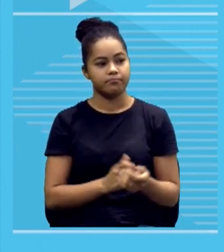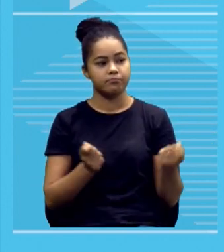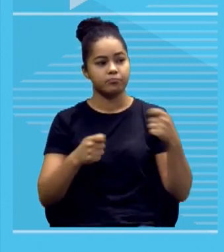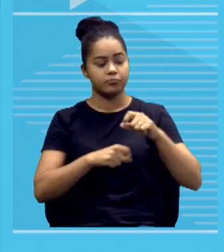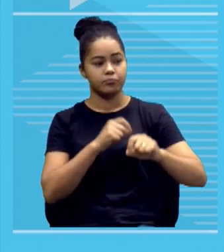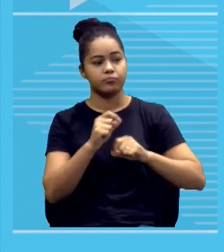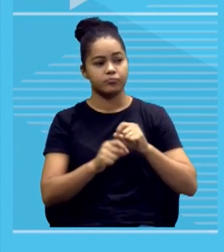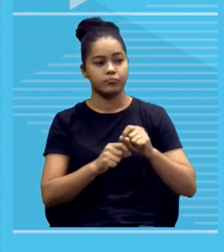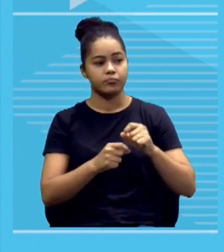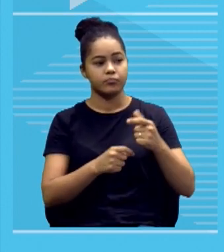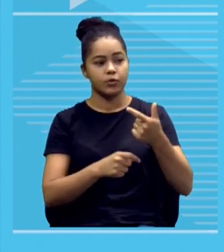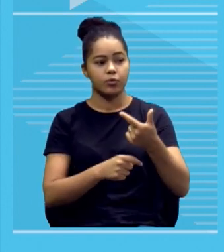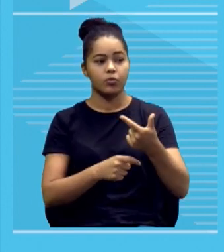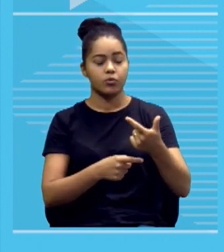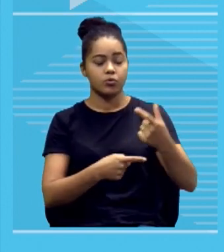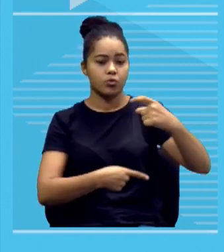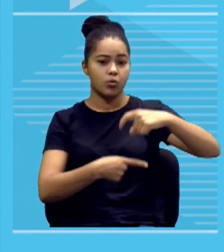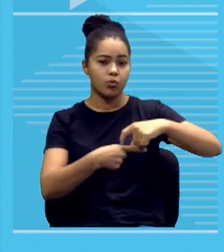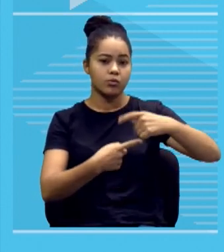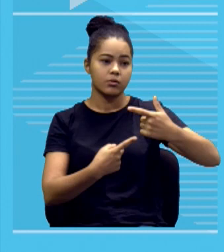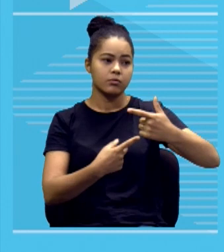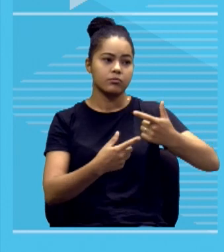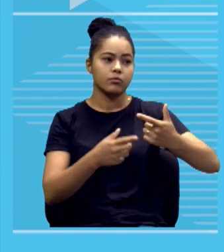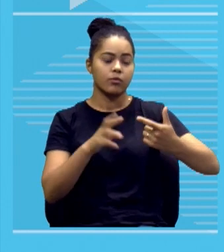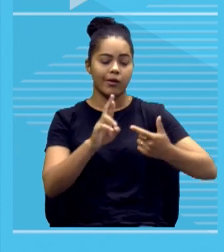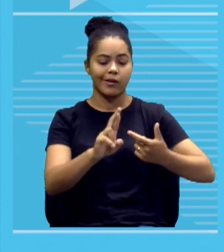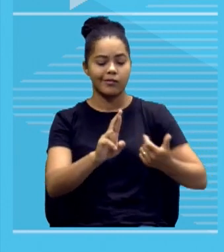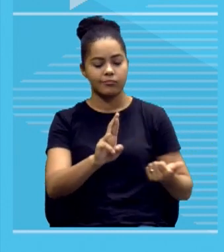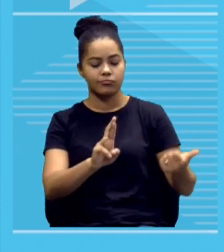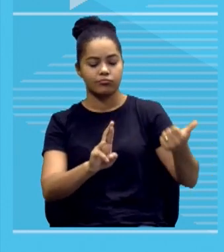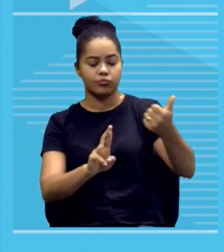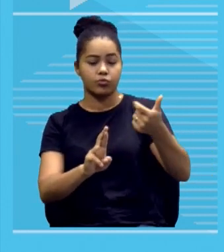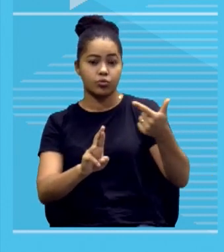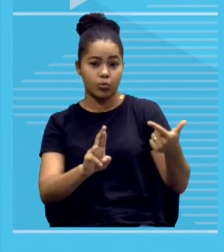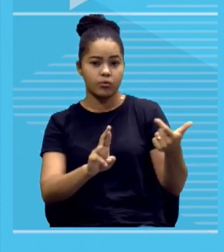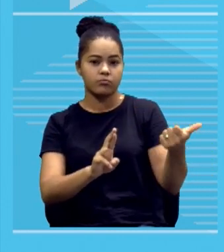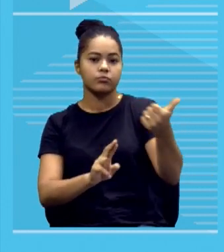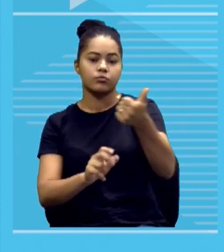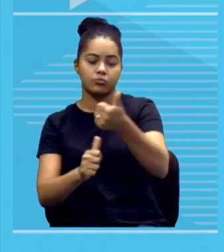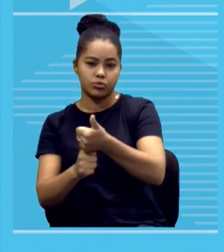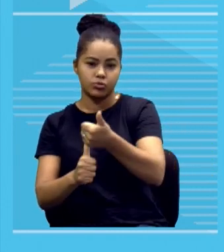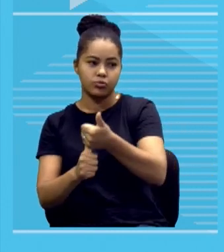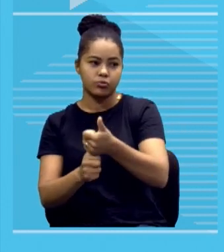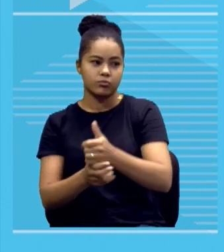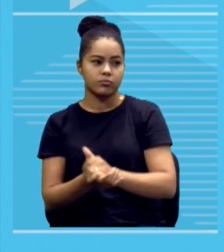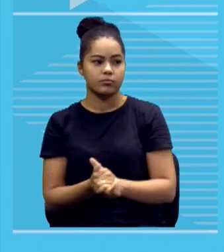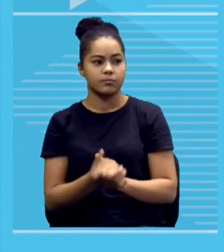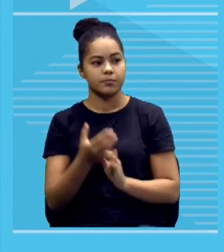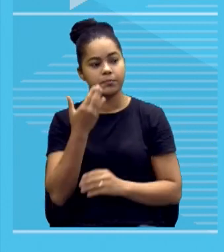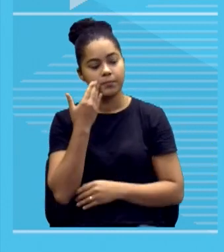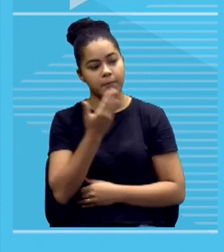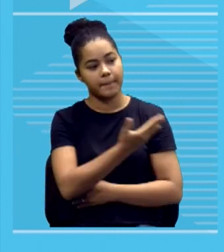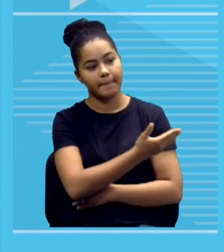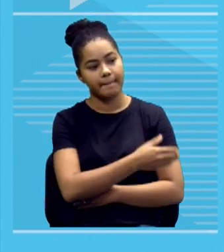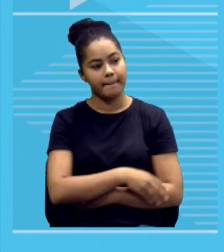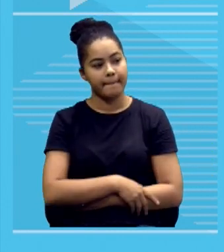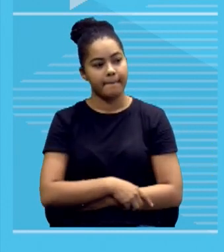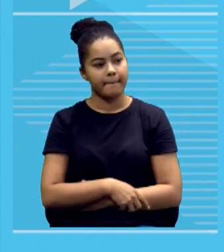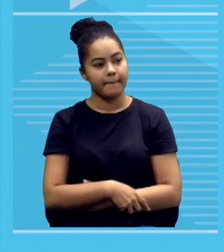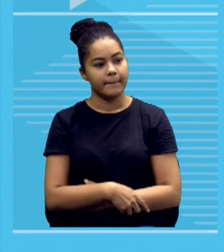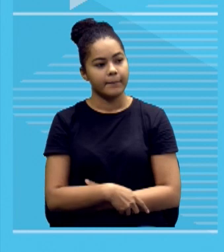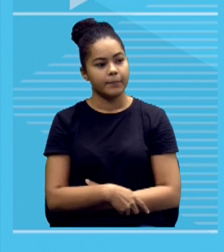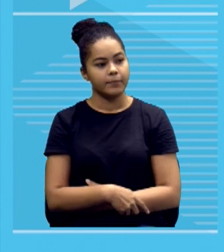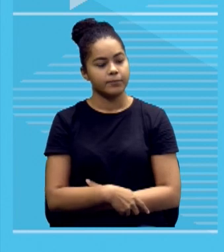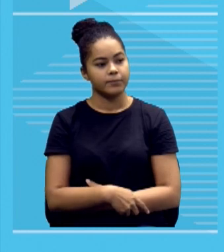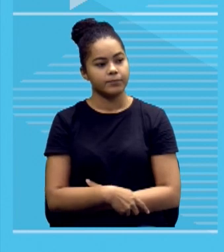pegar ela e jogar aqui dentro. Então, a minha força eletromotriz seria igual a 20 mais 5